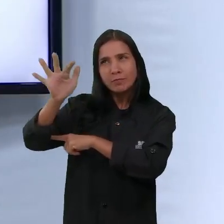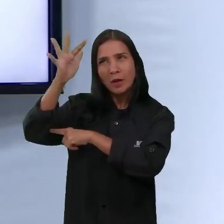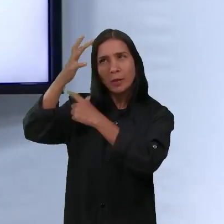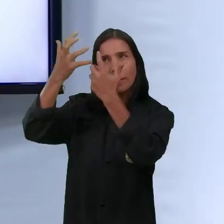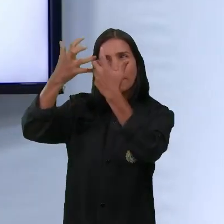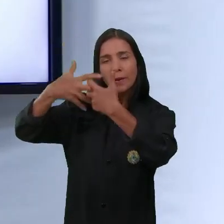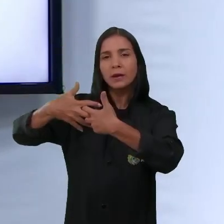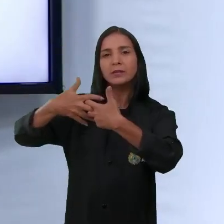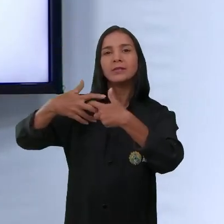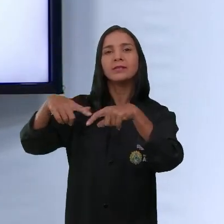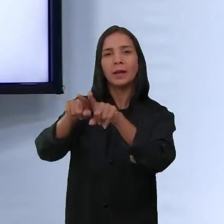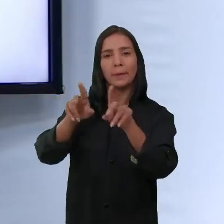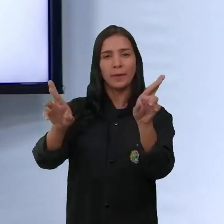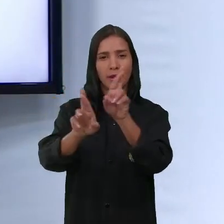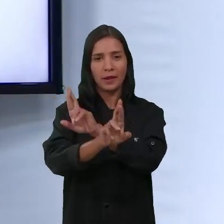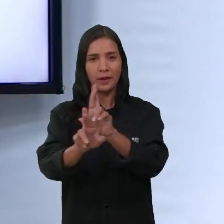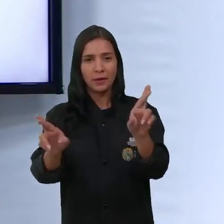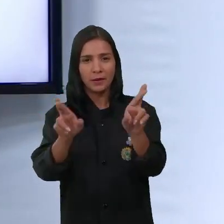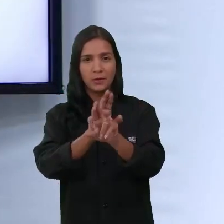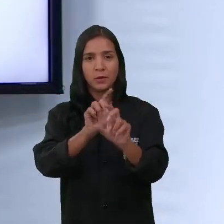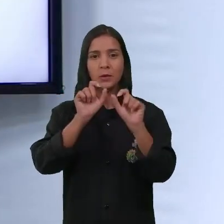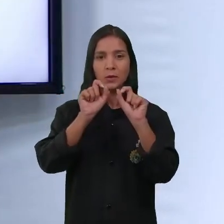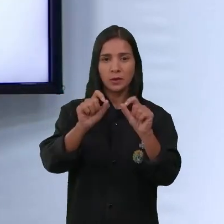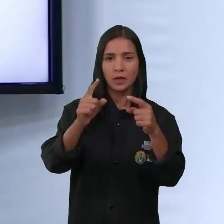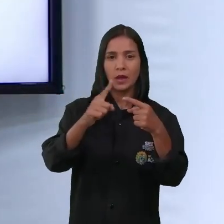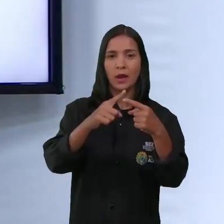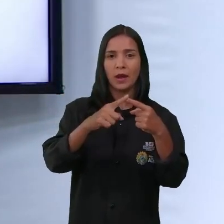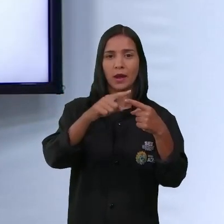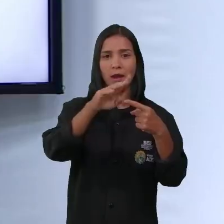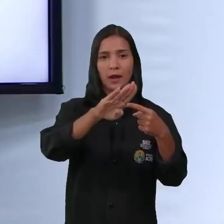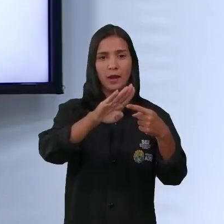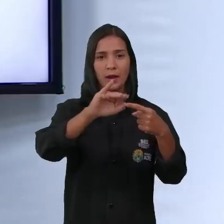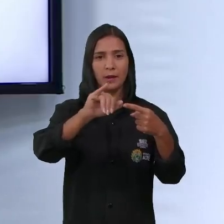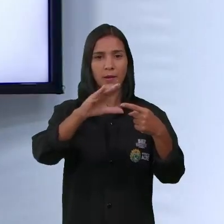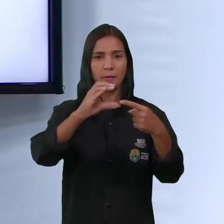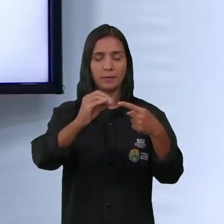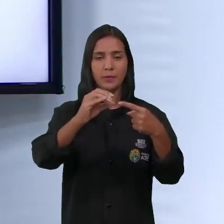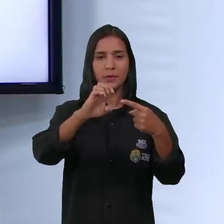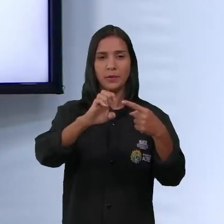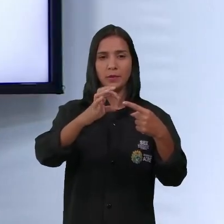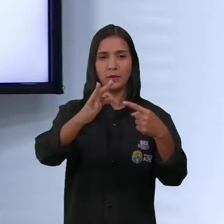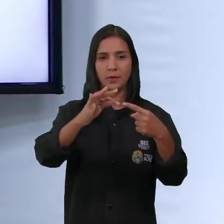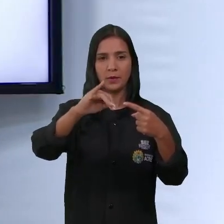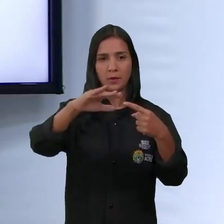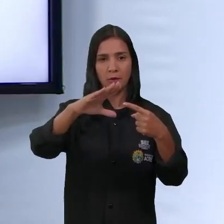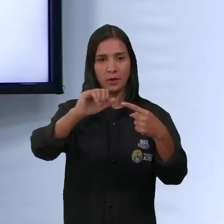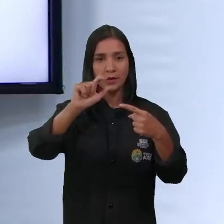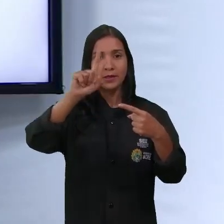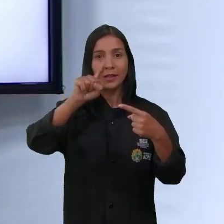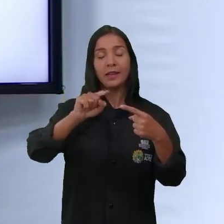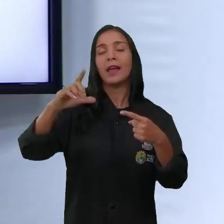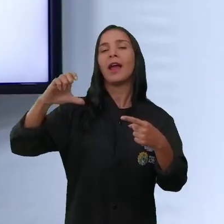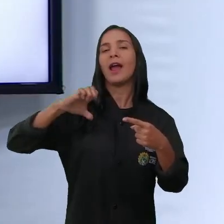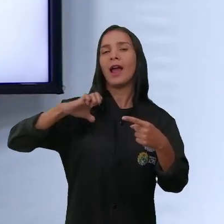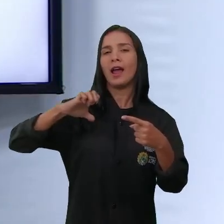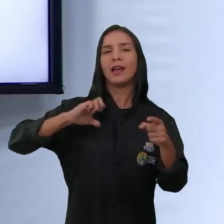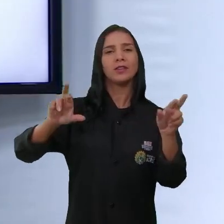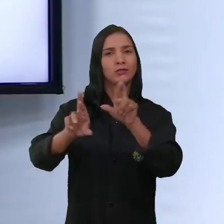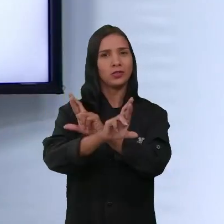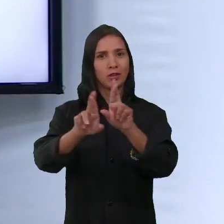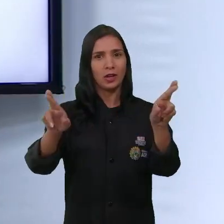de bioética, que é a ética relacionada às questões da vida, e a questão